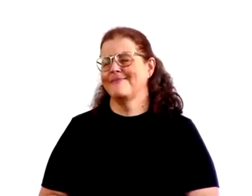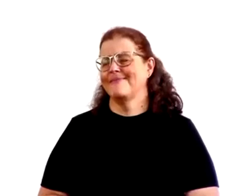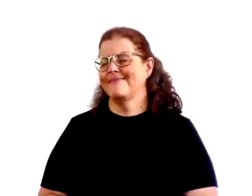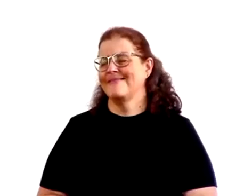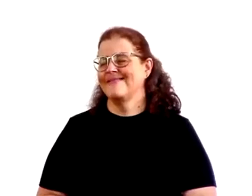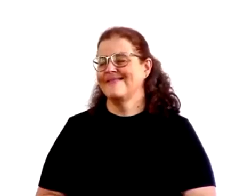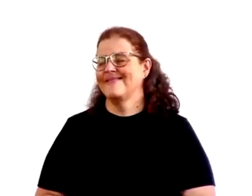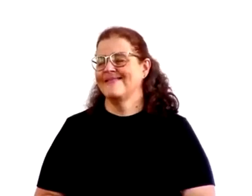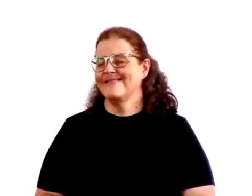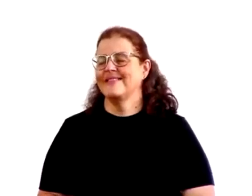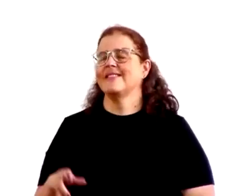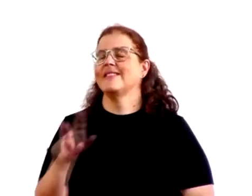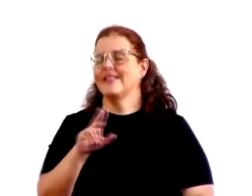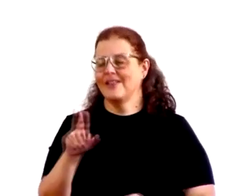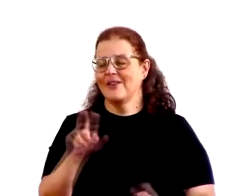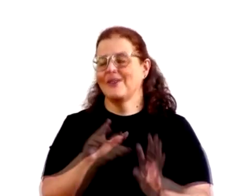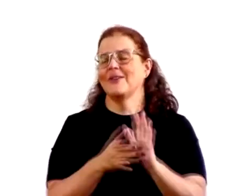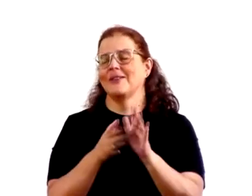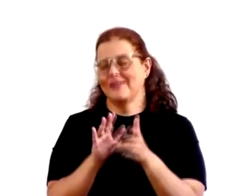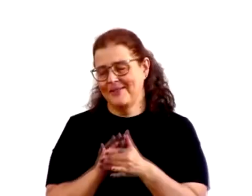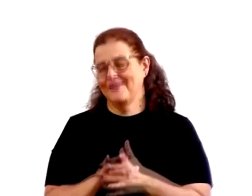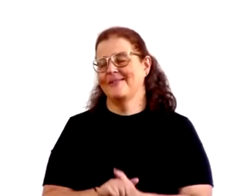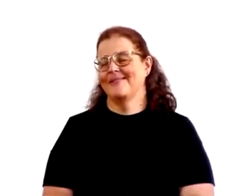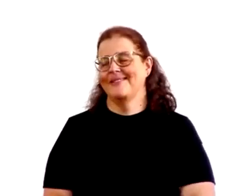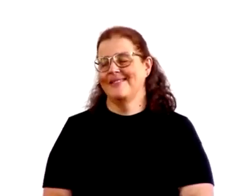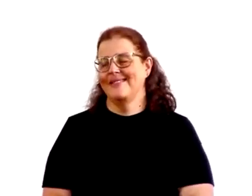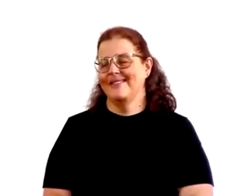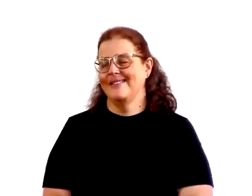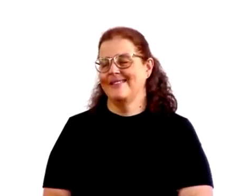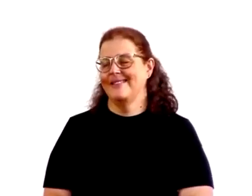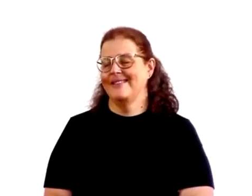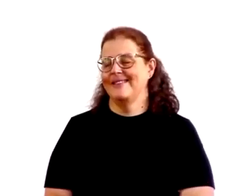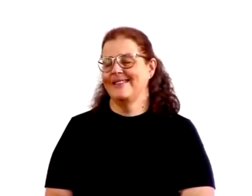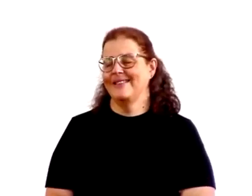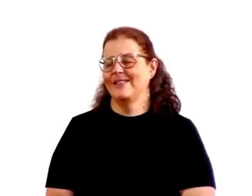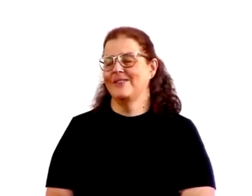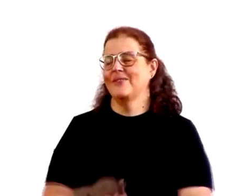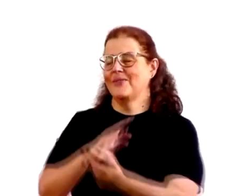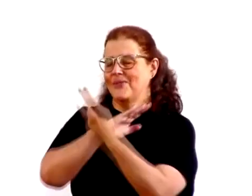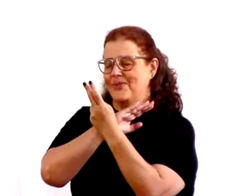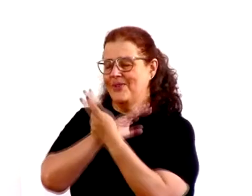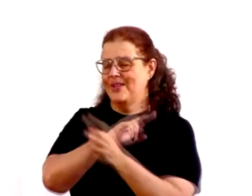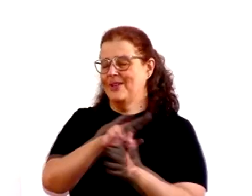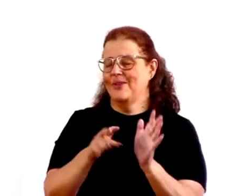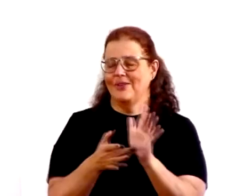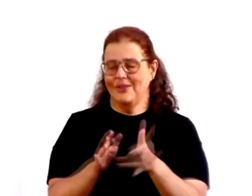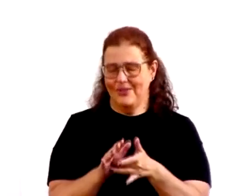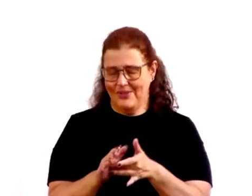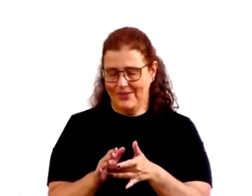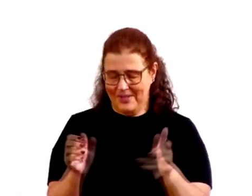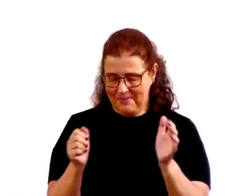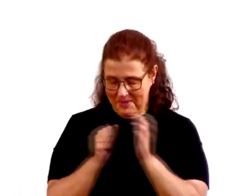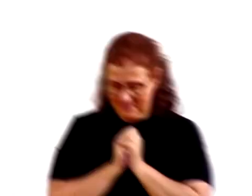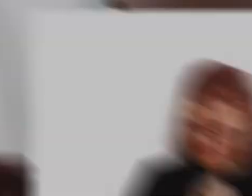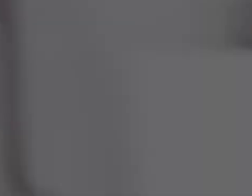Jesus. É a nossa oração. Tem misericórdia de nós, em nome de Jesus.